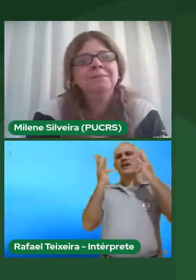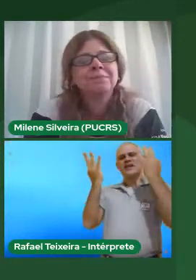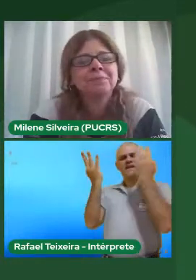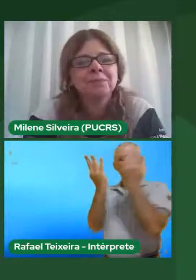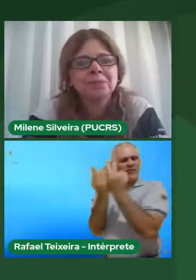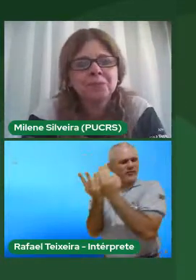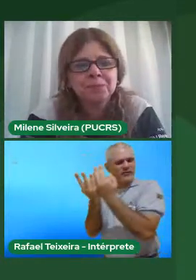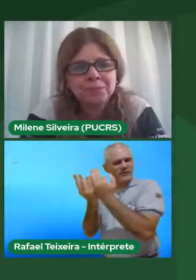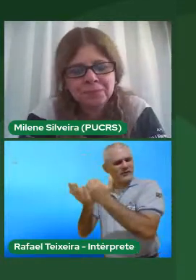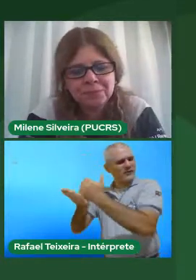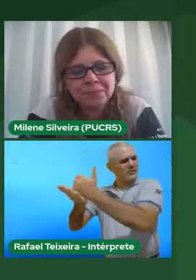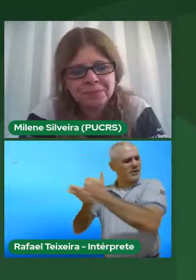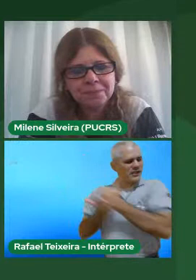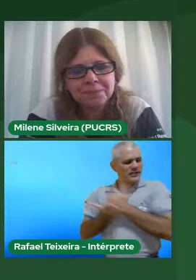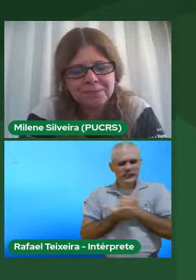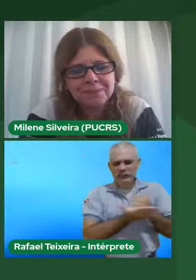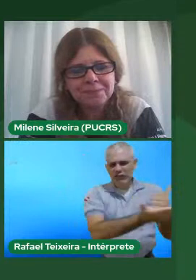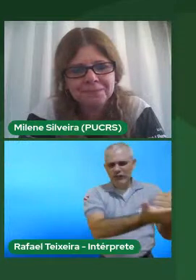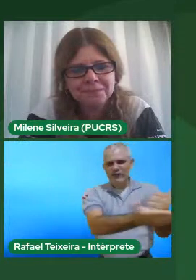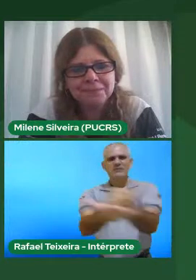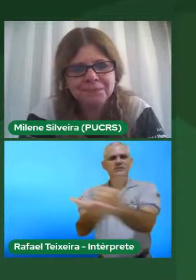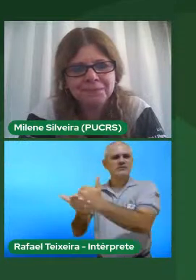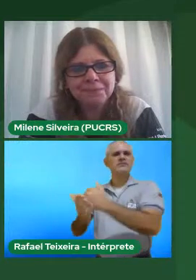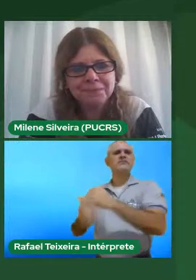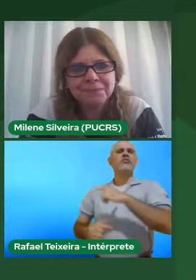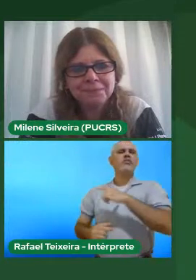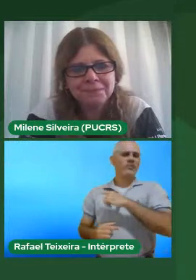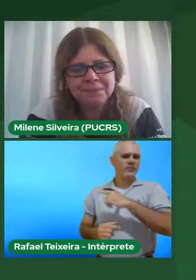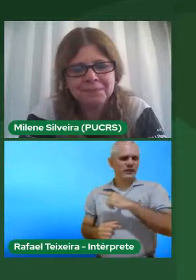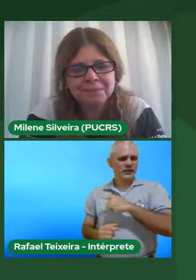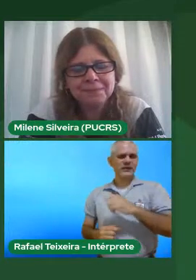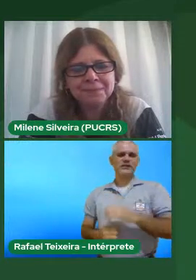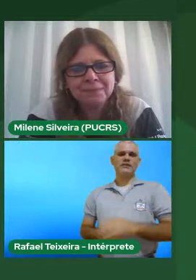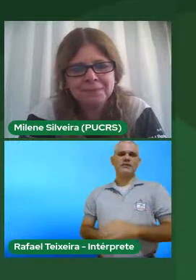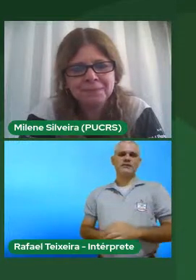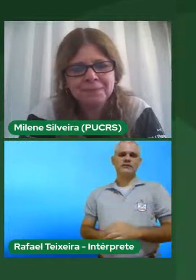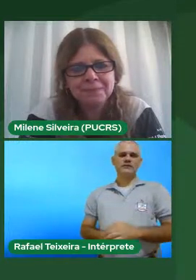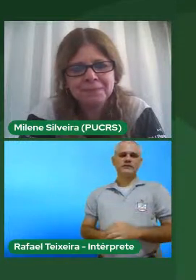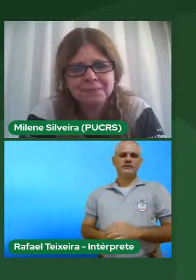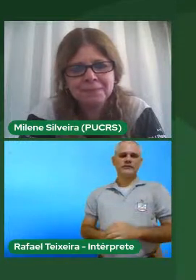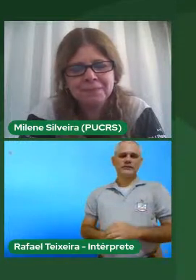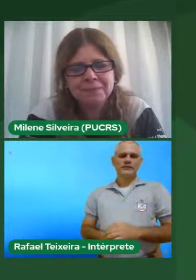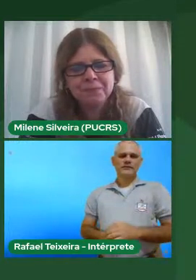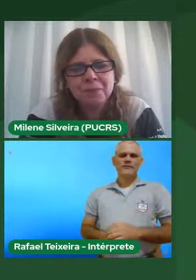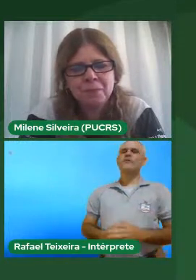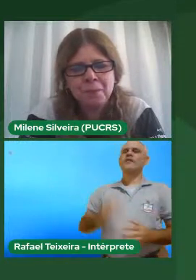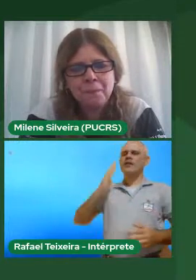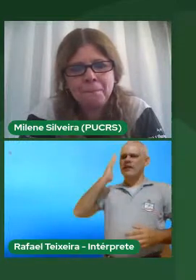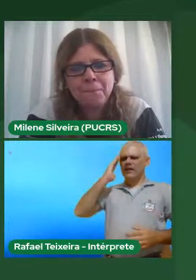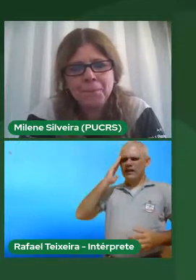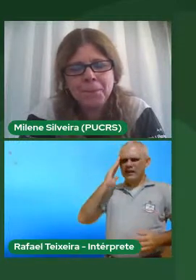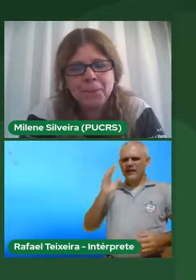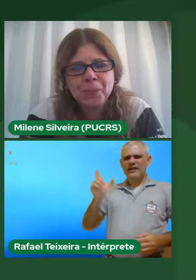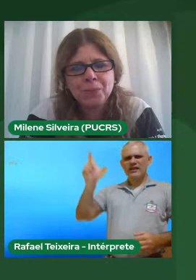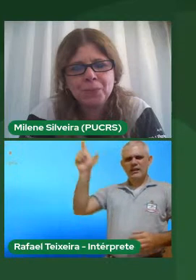respeito aos valores acadêmicos e modo de pensar. Ninguém poderia preencher melhor esse figurino do que a nossa